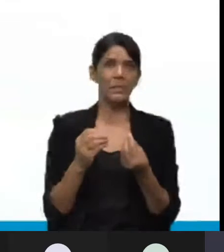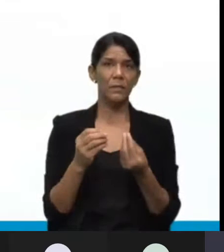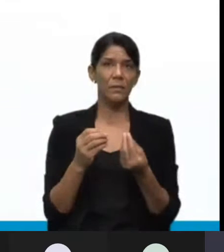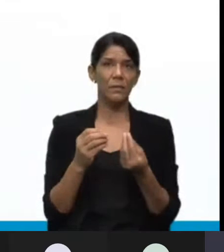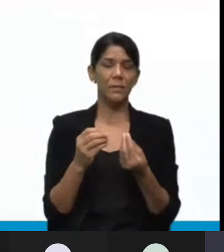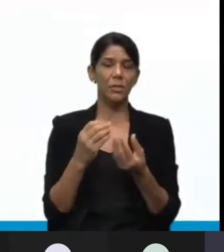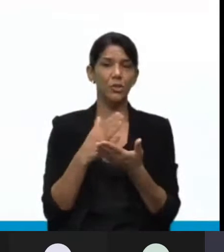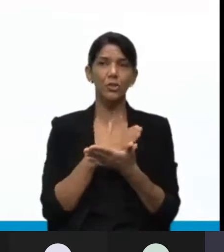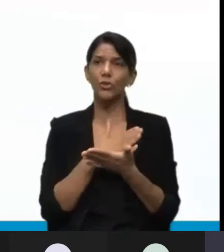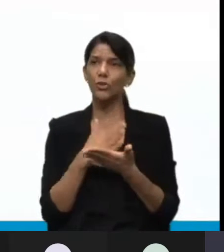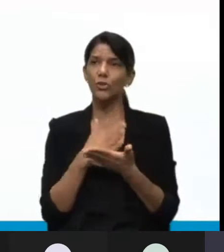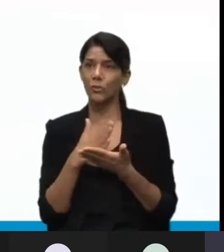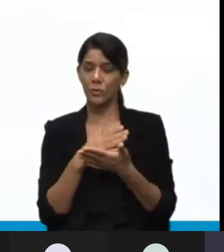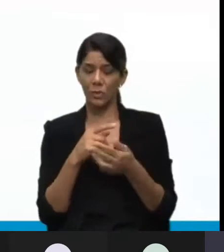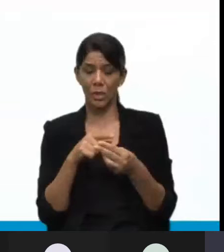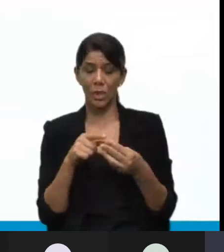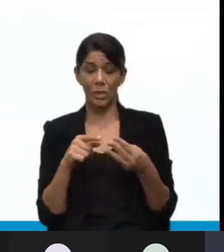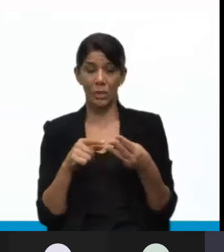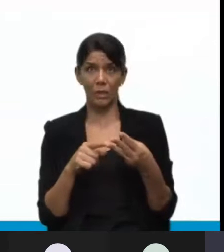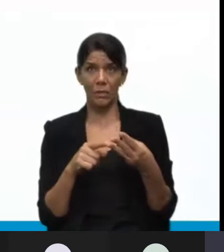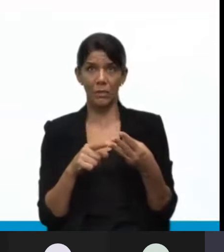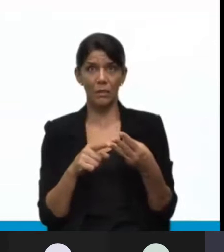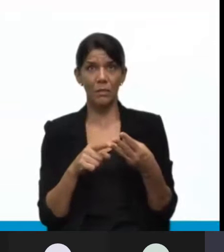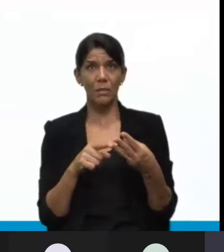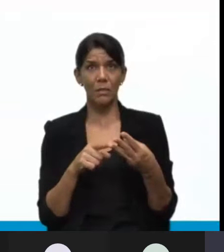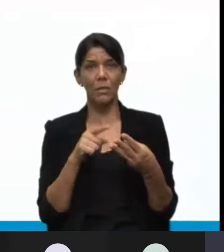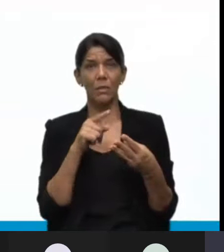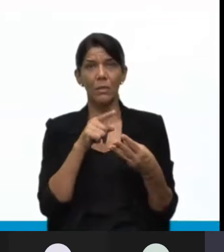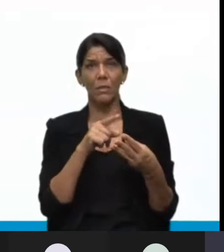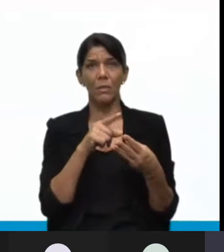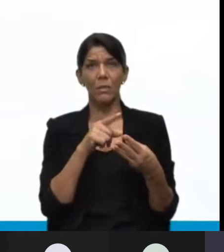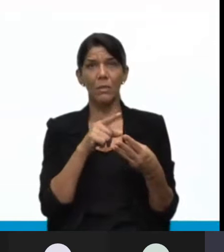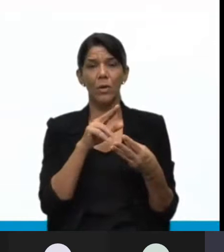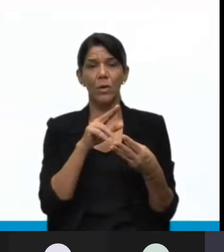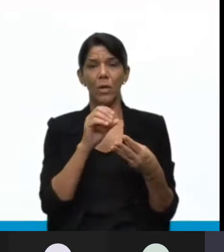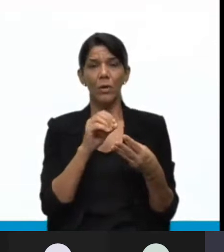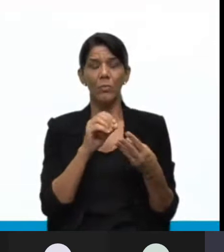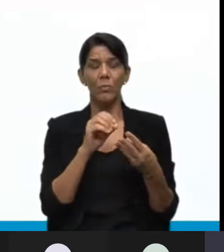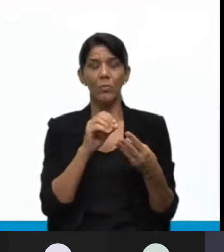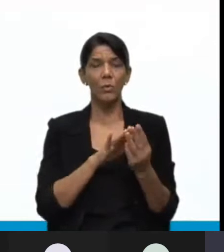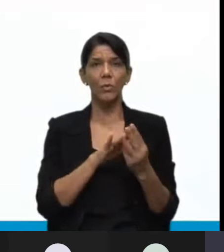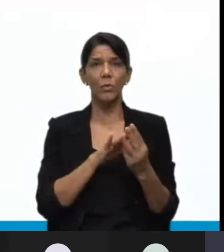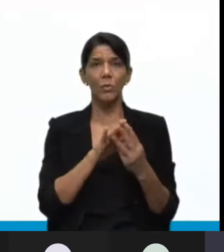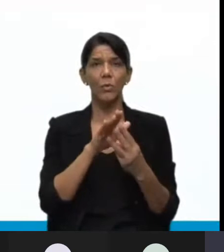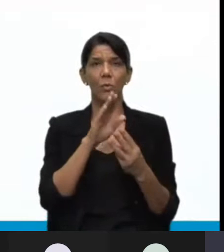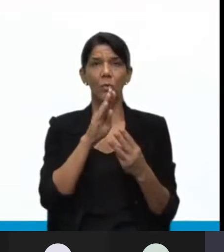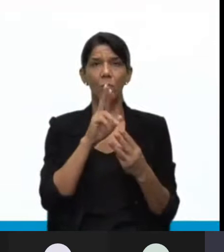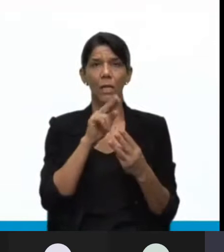se subdivide aqui em 3 ramos. Esse ramo aqui é o tronco